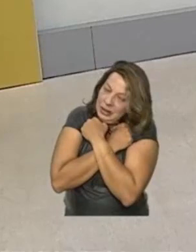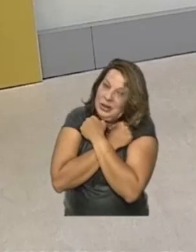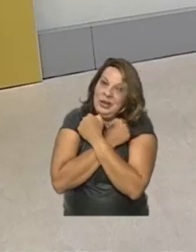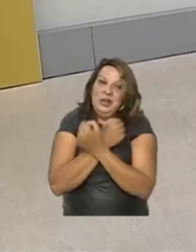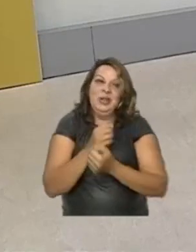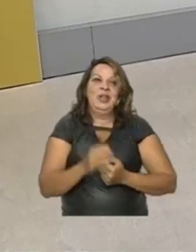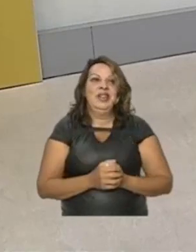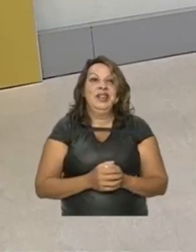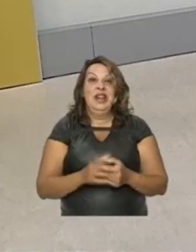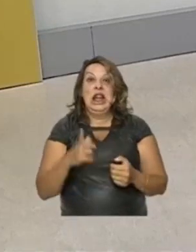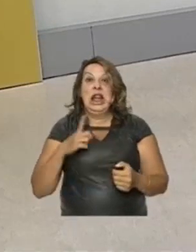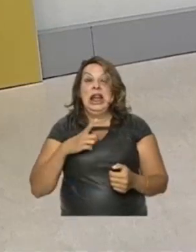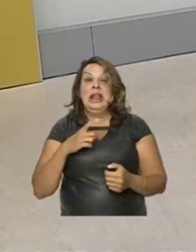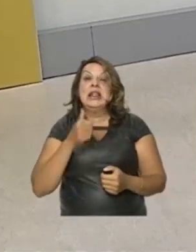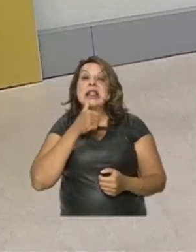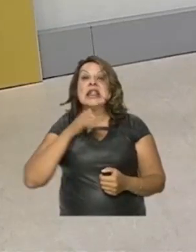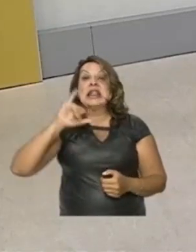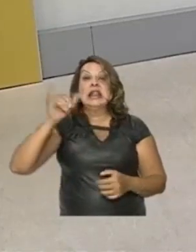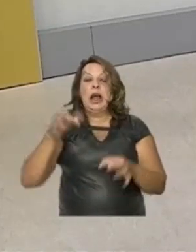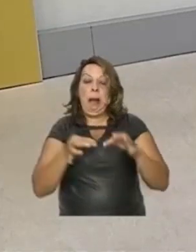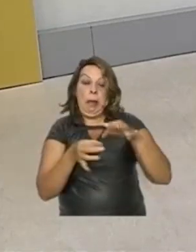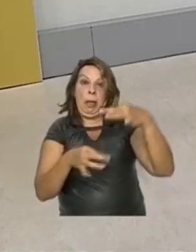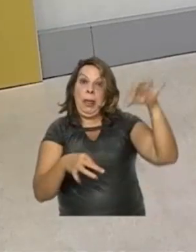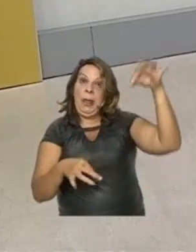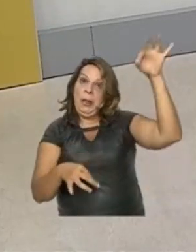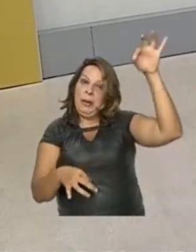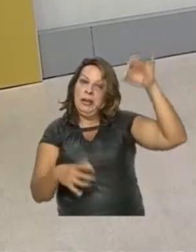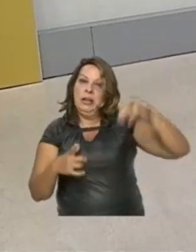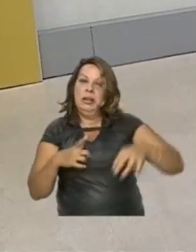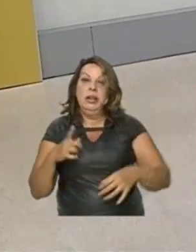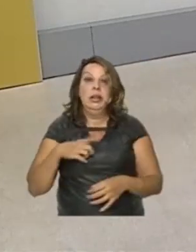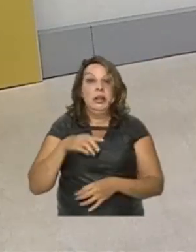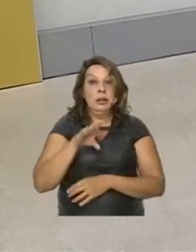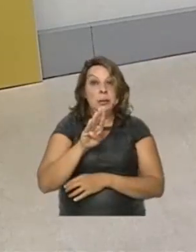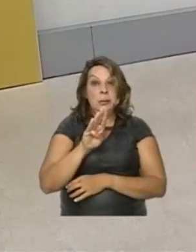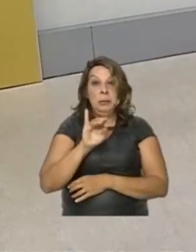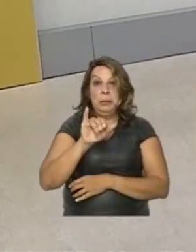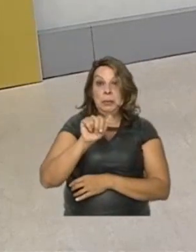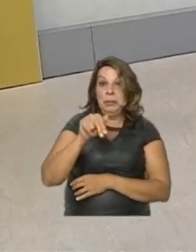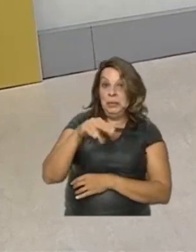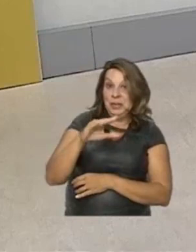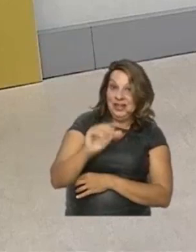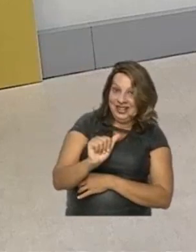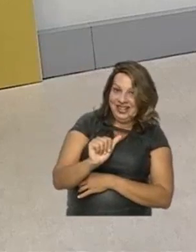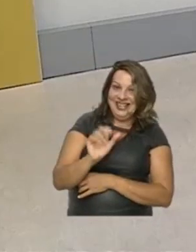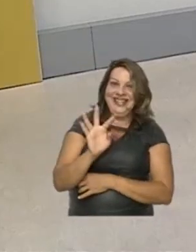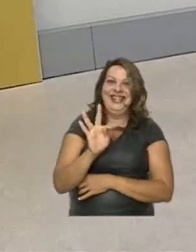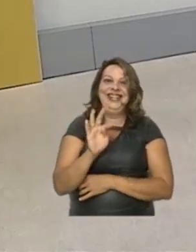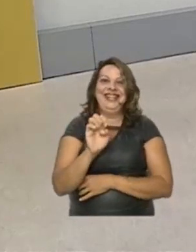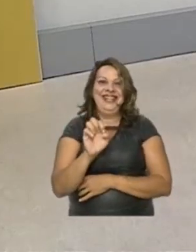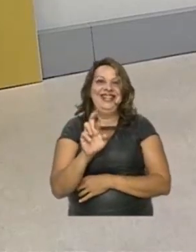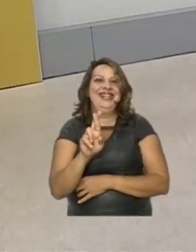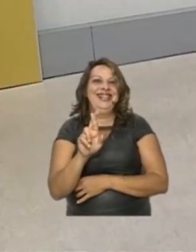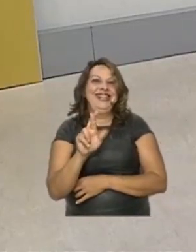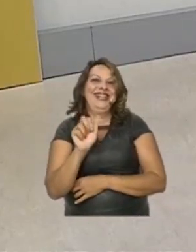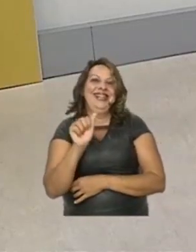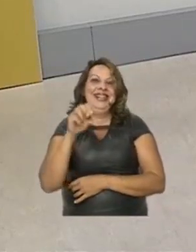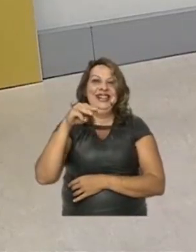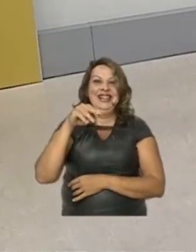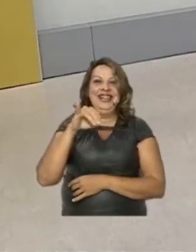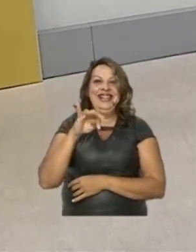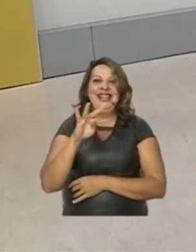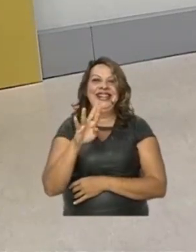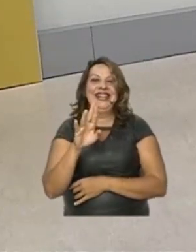tem aqui uma lista no meu Instagram. Eu tenho aqui, ó, Bianca Terra de Mistério, é isso? É, lá. Feira